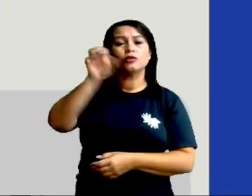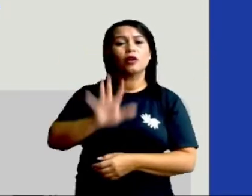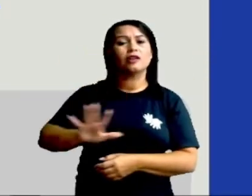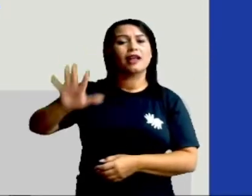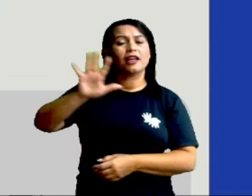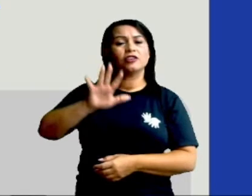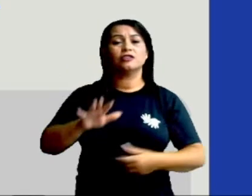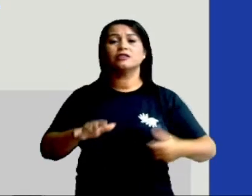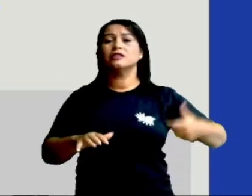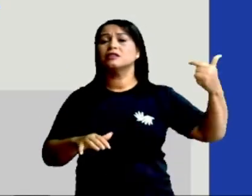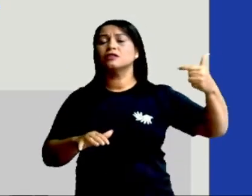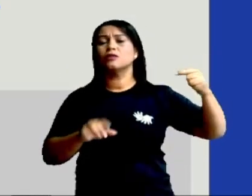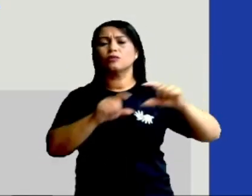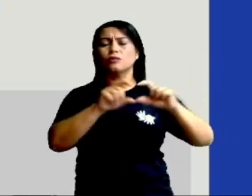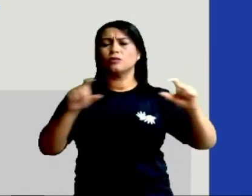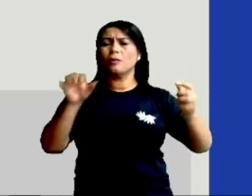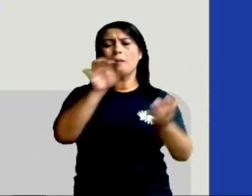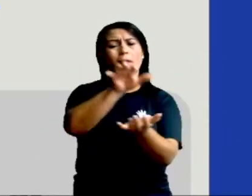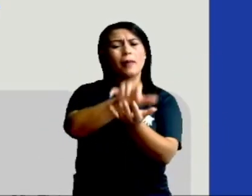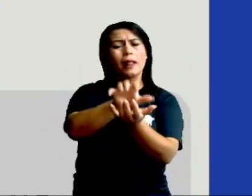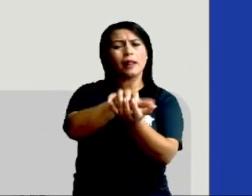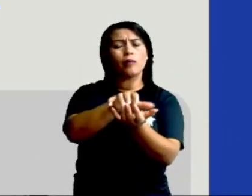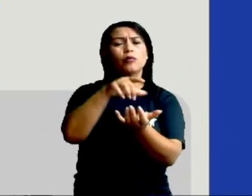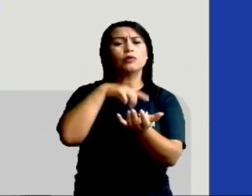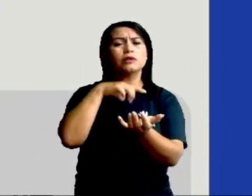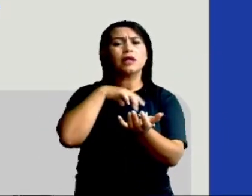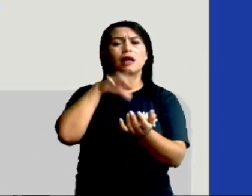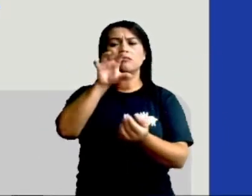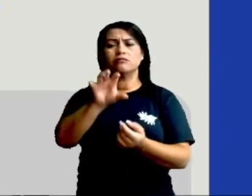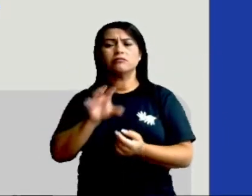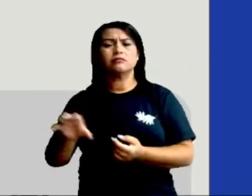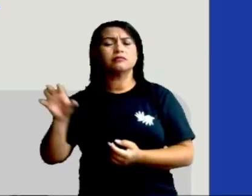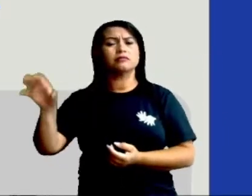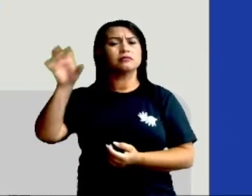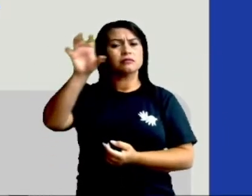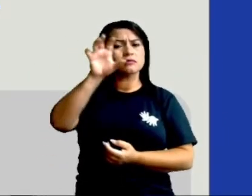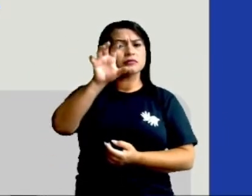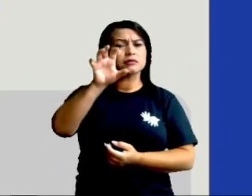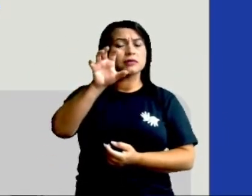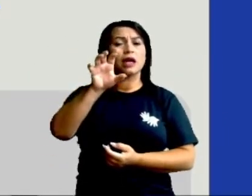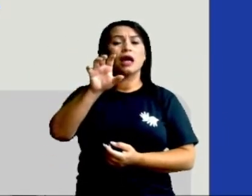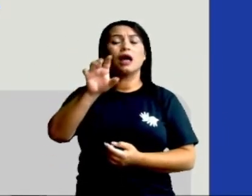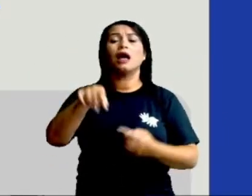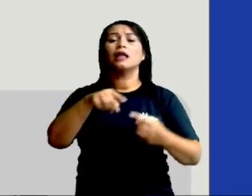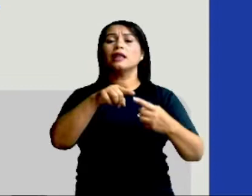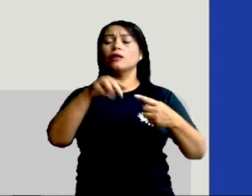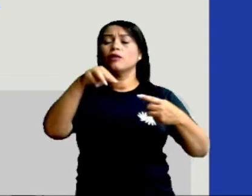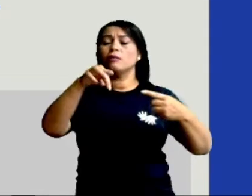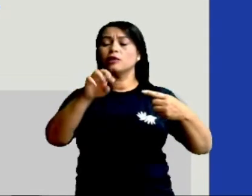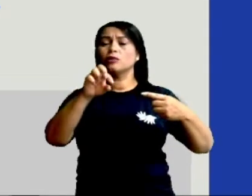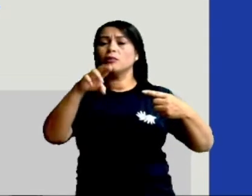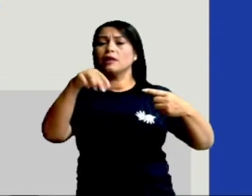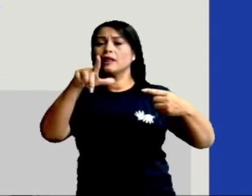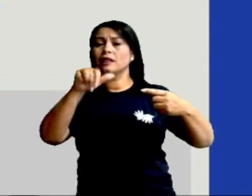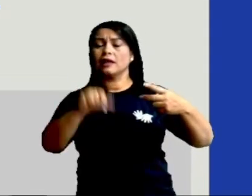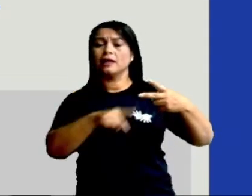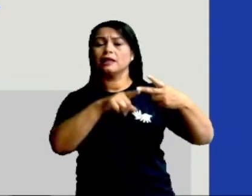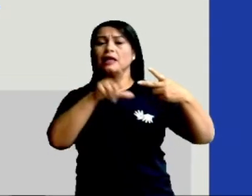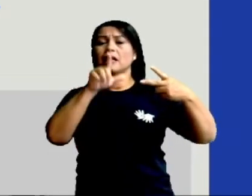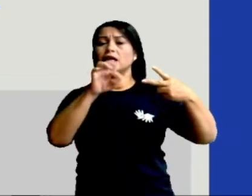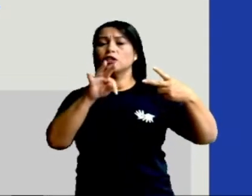a segunda frase Pernambuco está dividido em sub-regiões região metropolitana